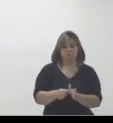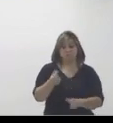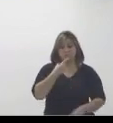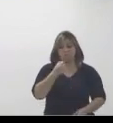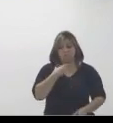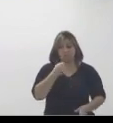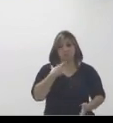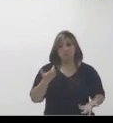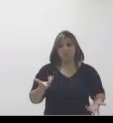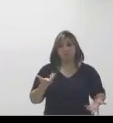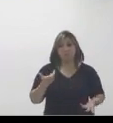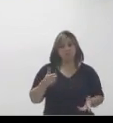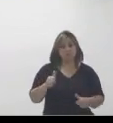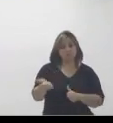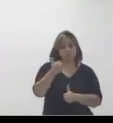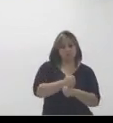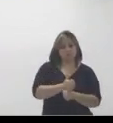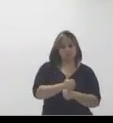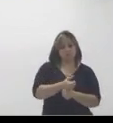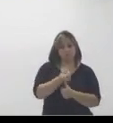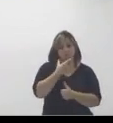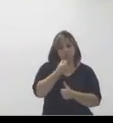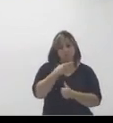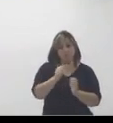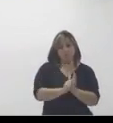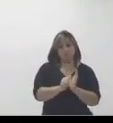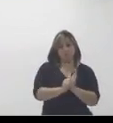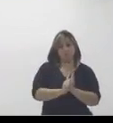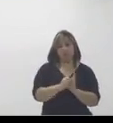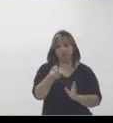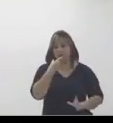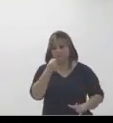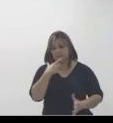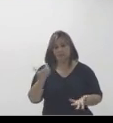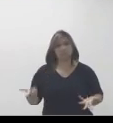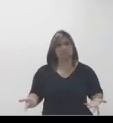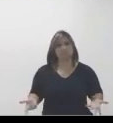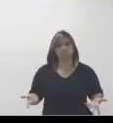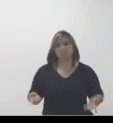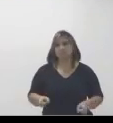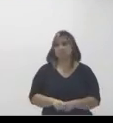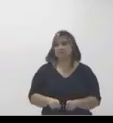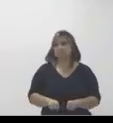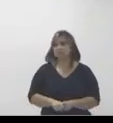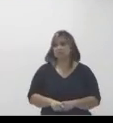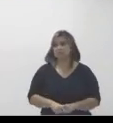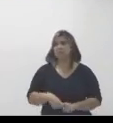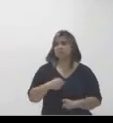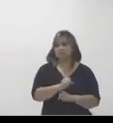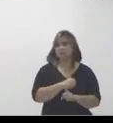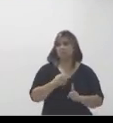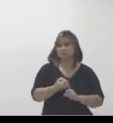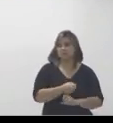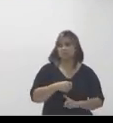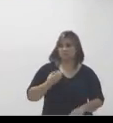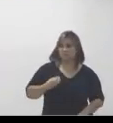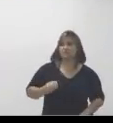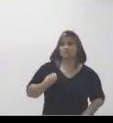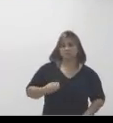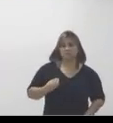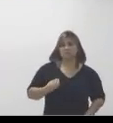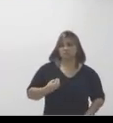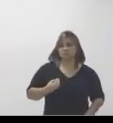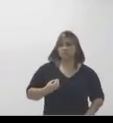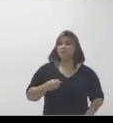medicamentosa e isso daria que um outro debate sobre a questão da medicalização da sociedade da vida né